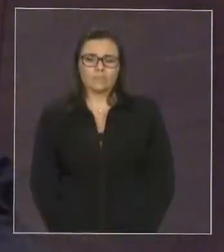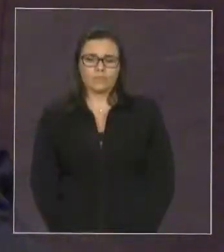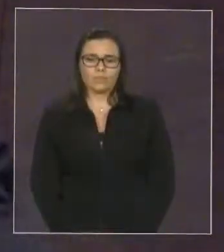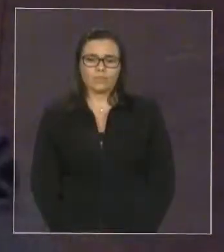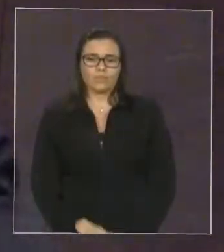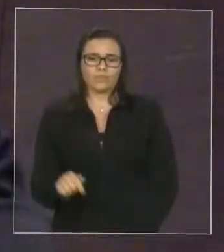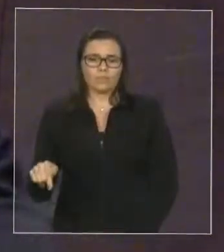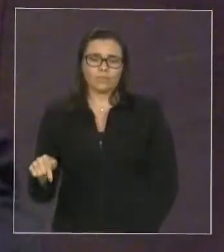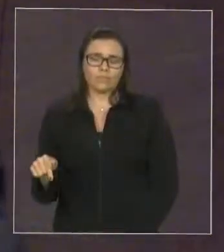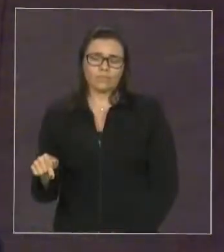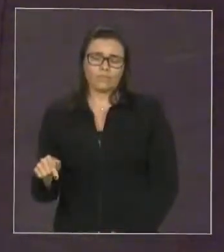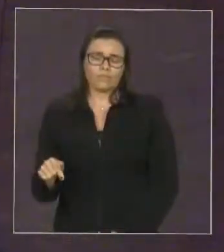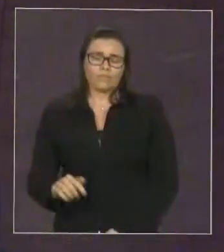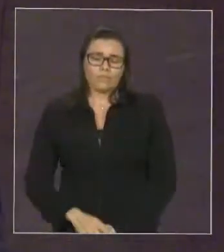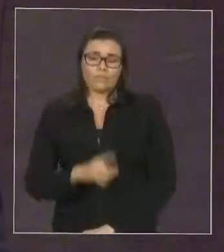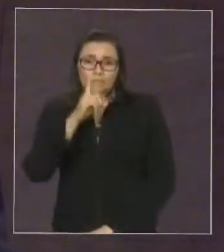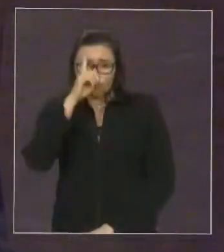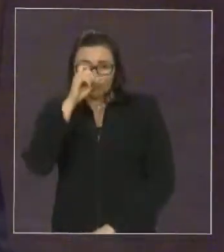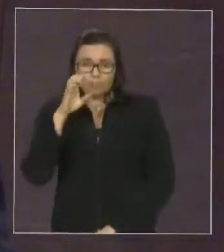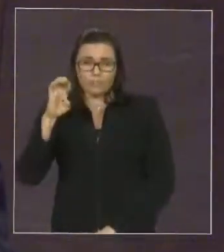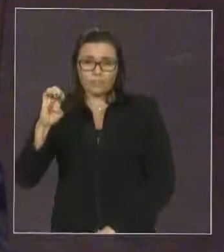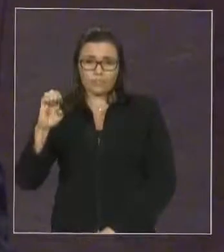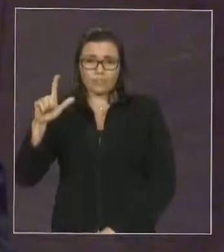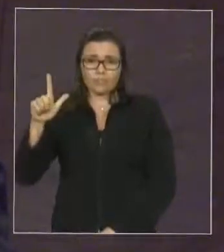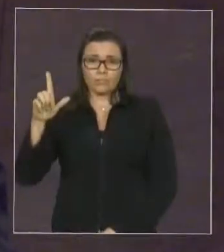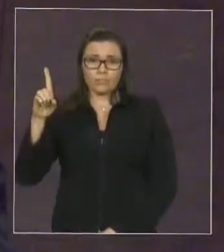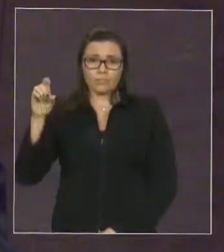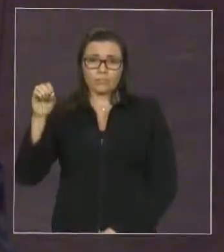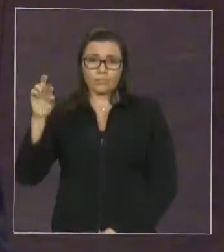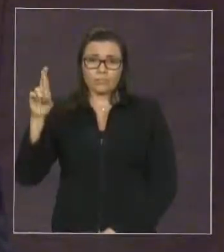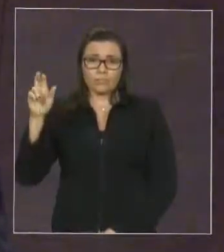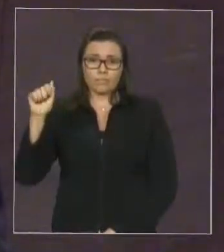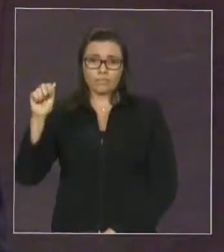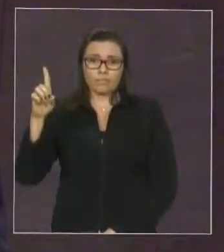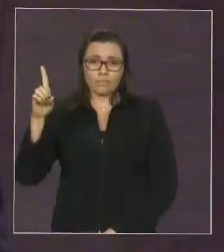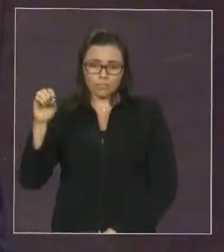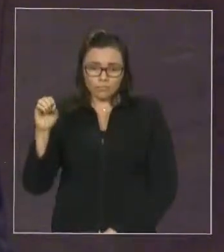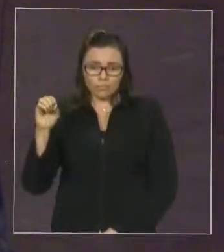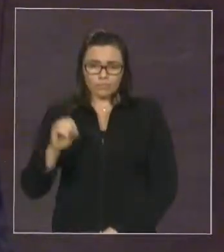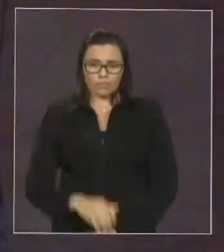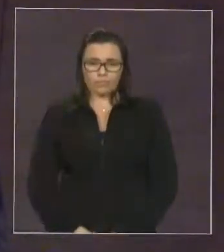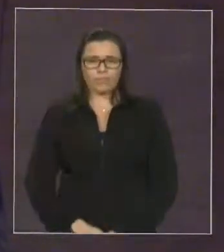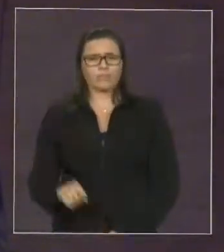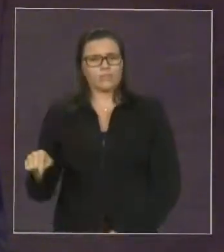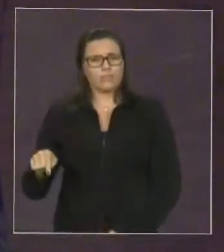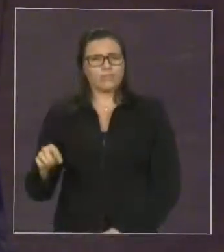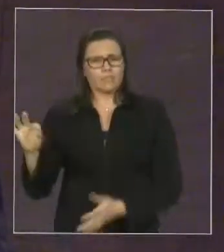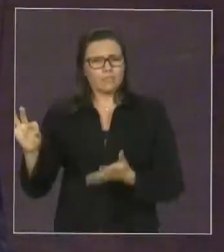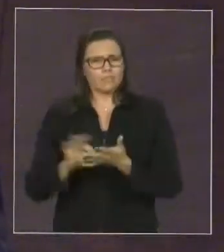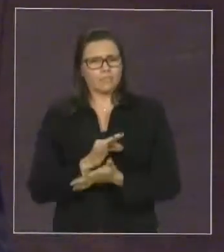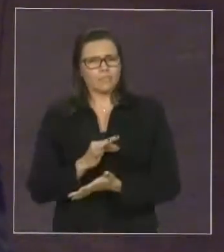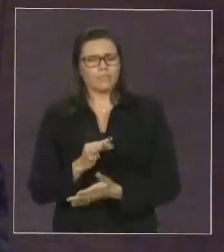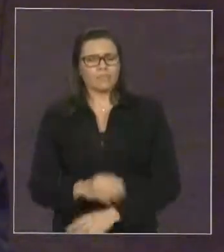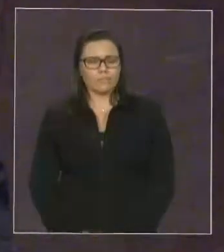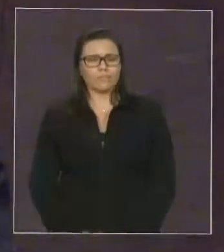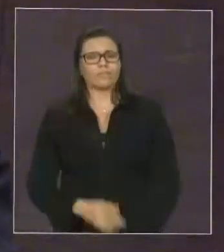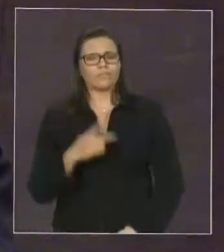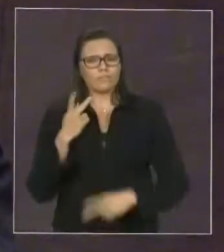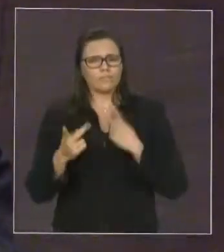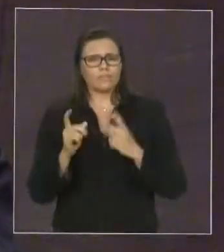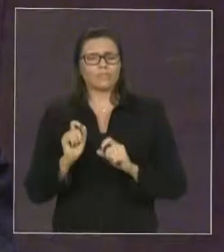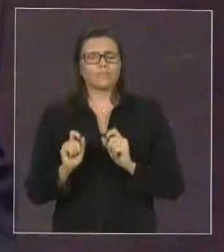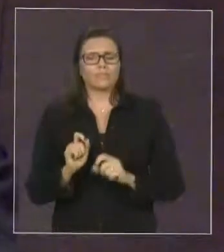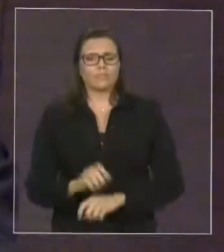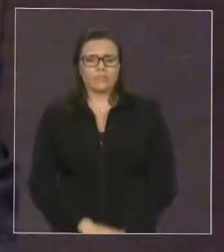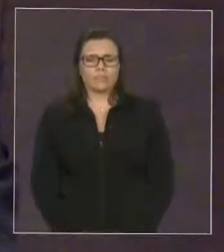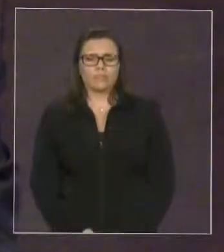com a clínica Eldorado, realmente no contrato ali, fala de benfeitorias